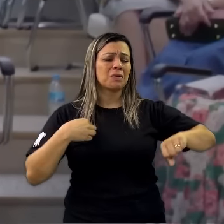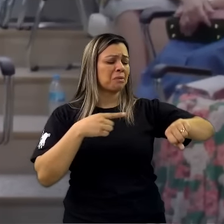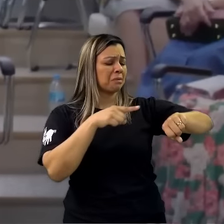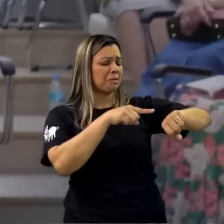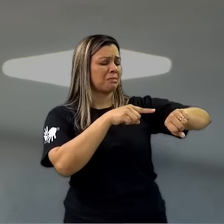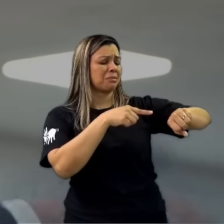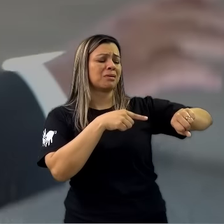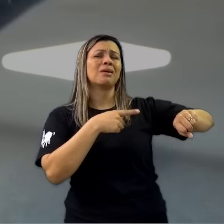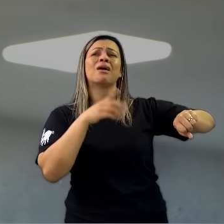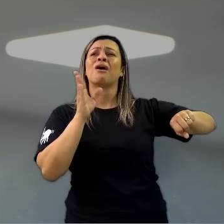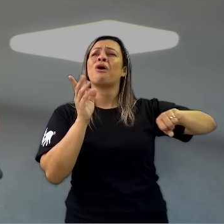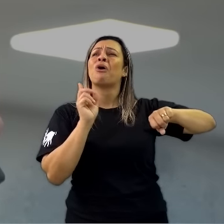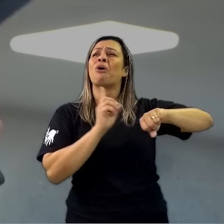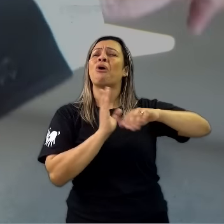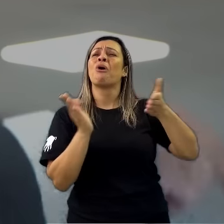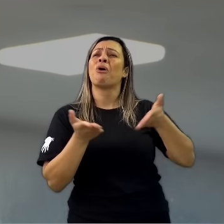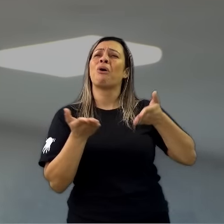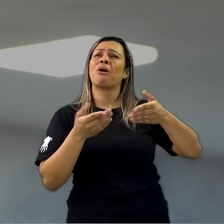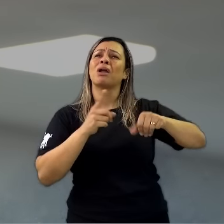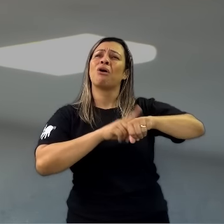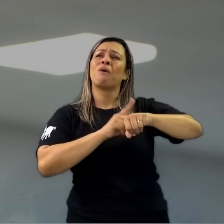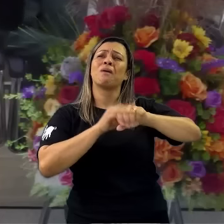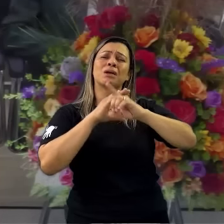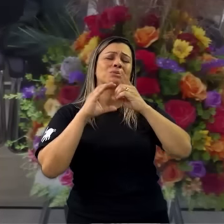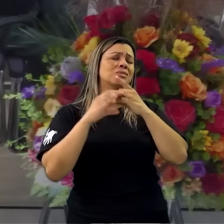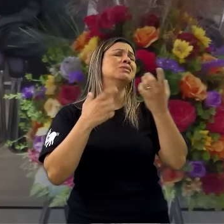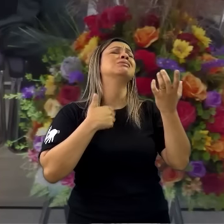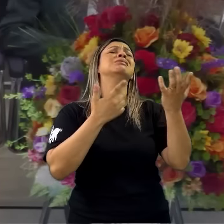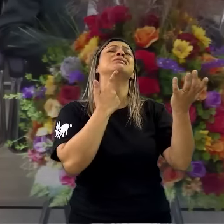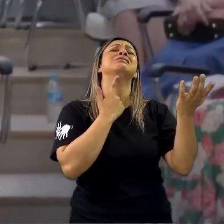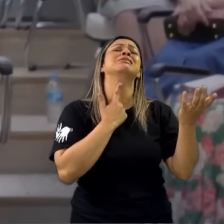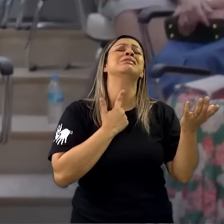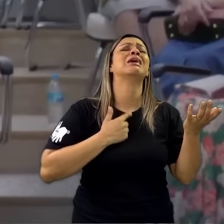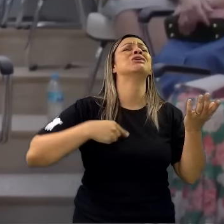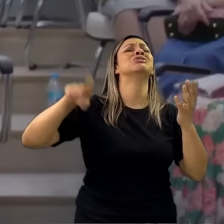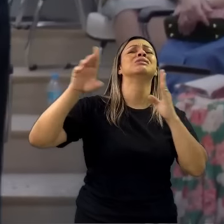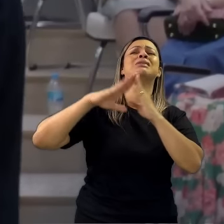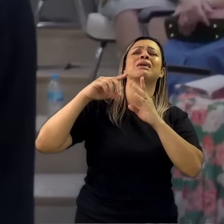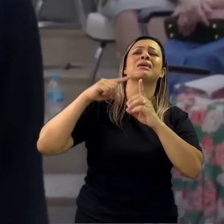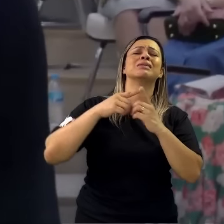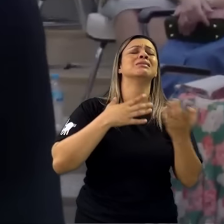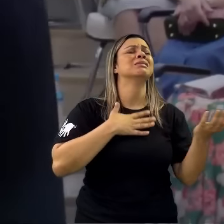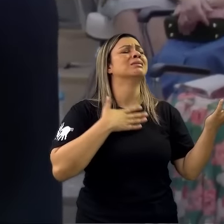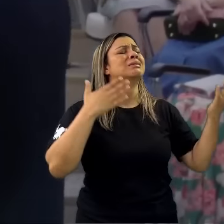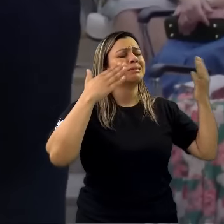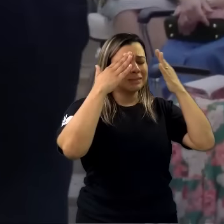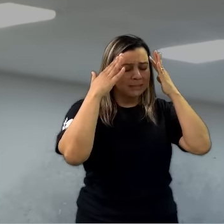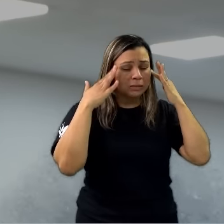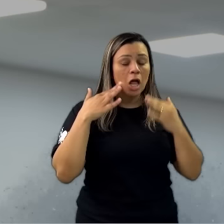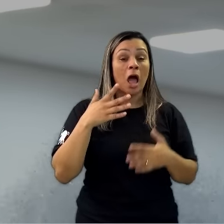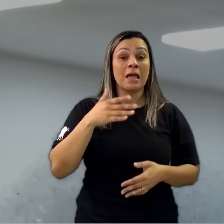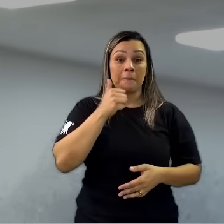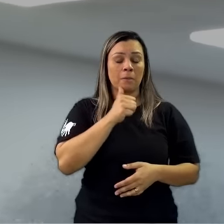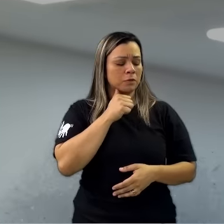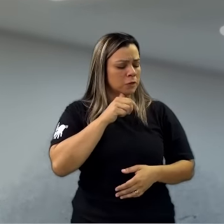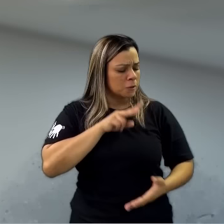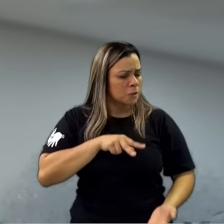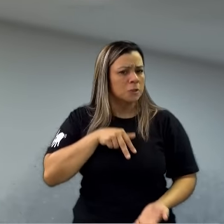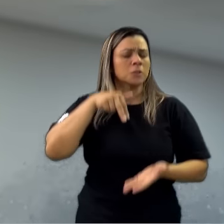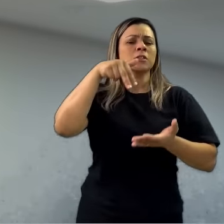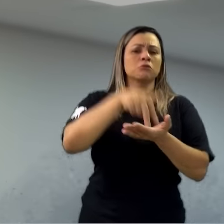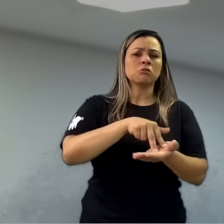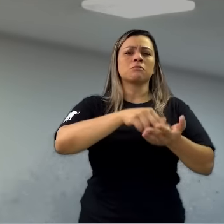dia de culto eu fico chorando o senhor eu queria estar tanto na tua casa uma das irmãs que estava sentada na poltrona Deus tomou ela deu um salto Deus tomou